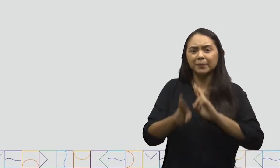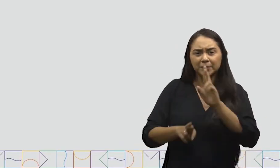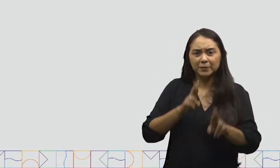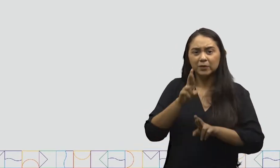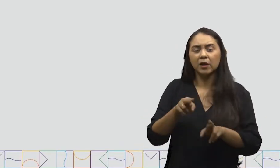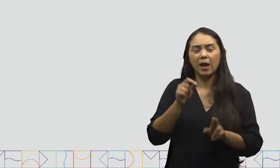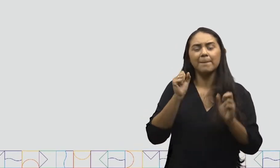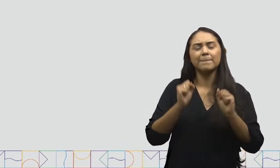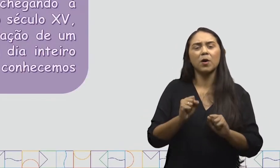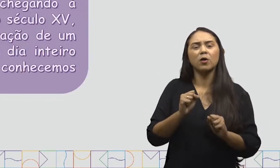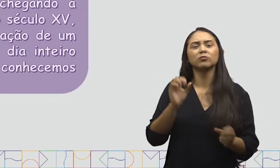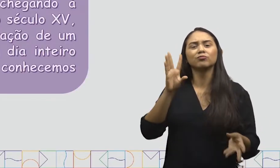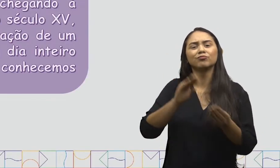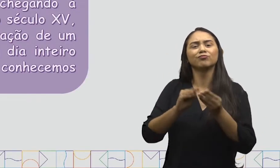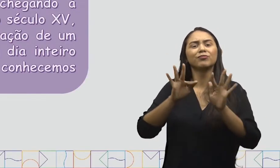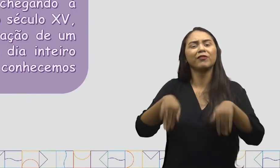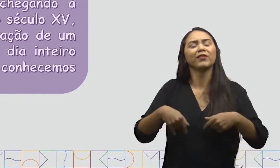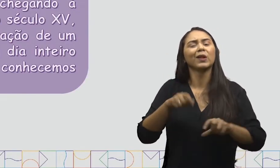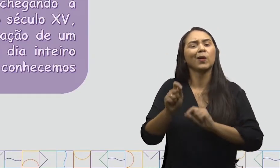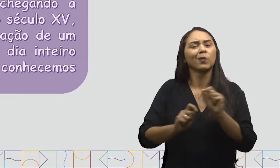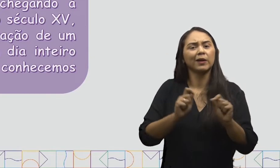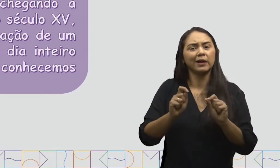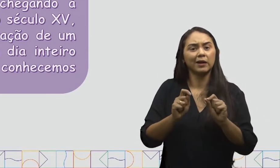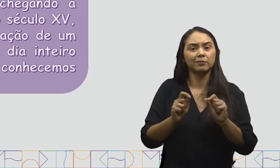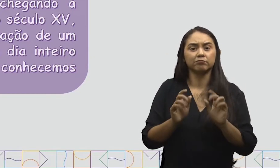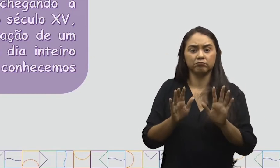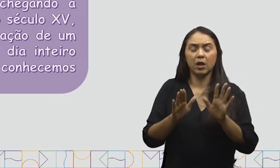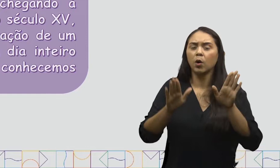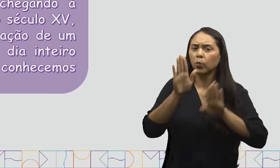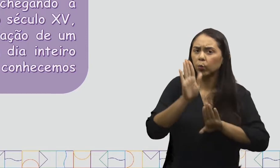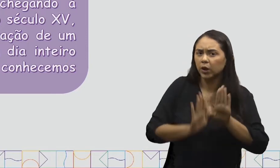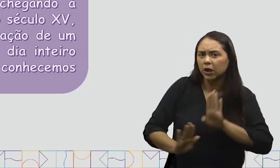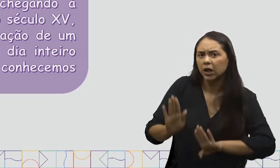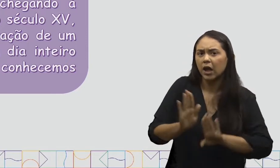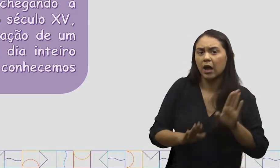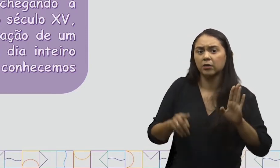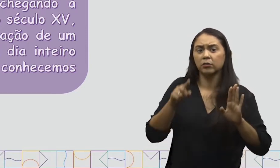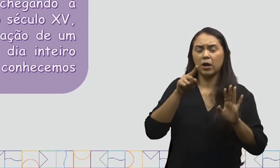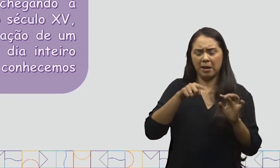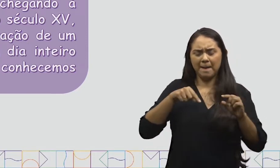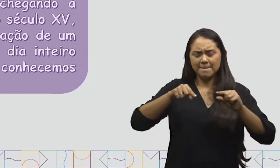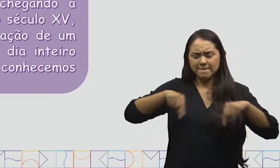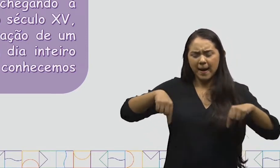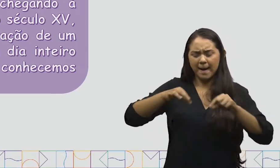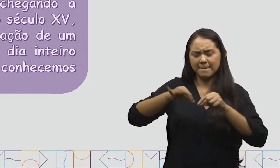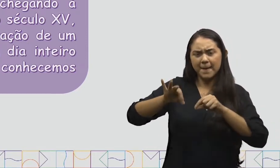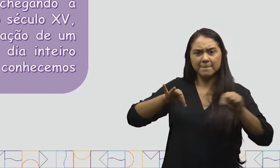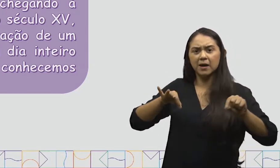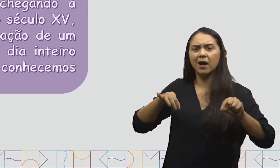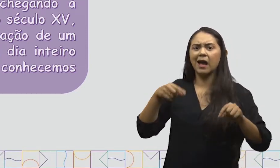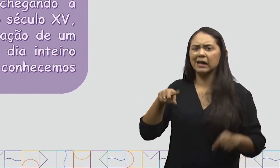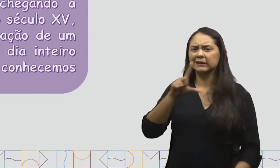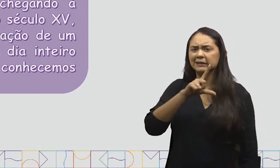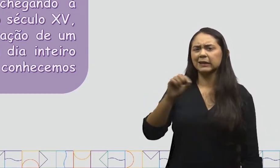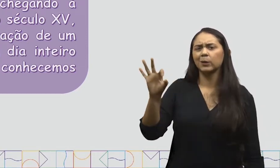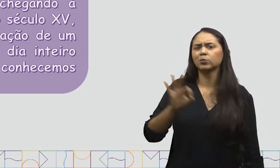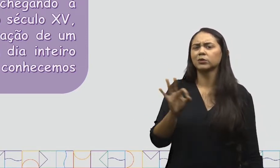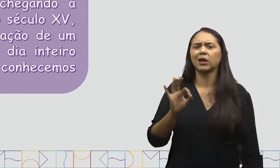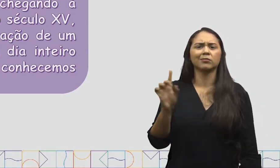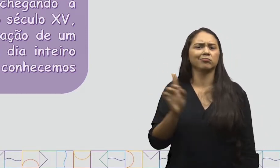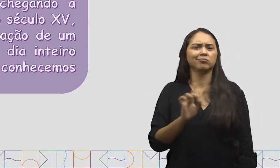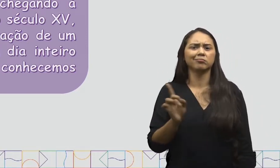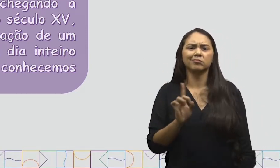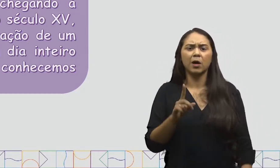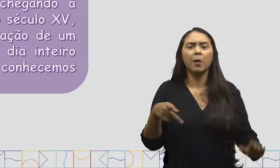chegar à conclusão desse experimento. Mas, cuidado, essas marcações não correspondem a 100% das